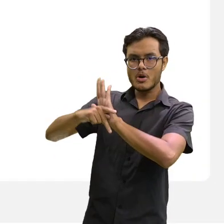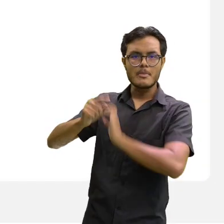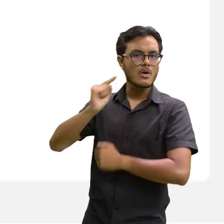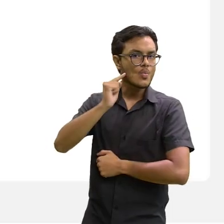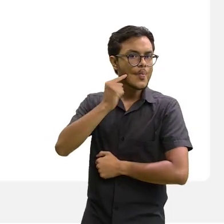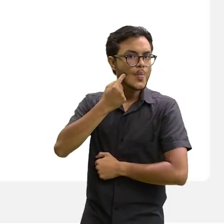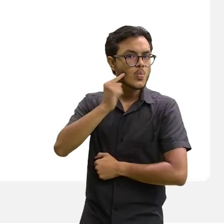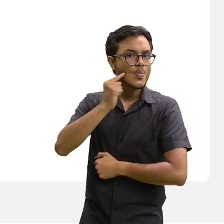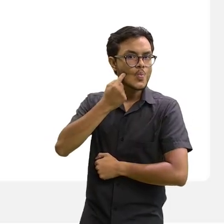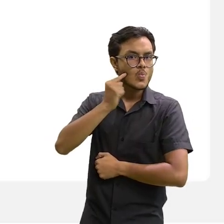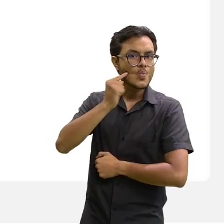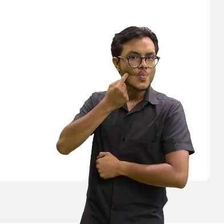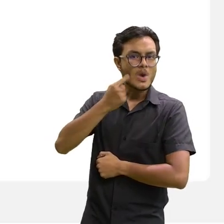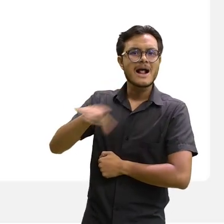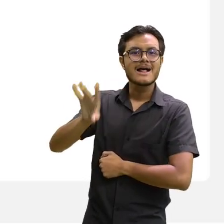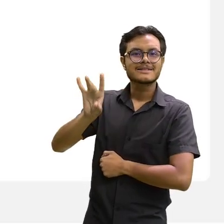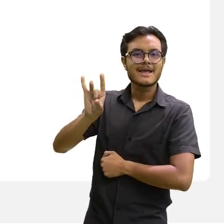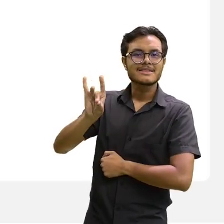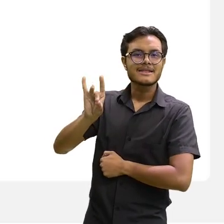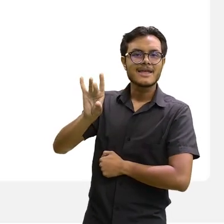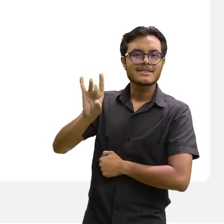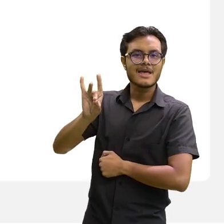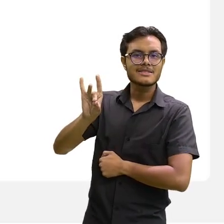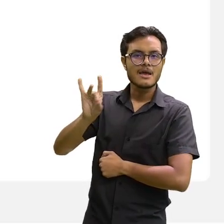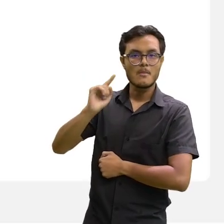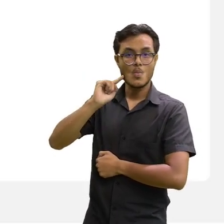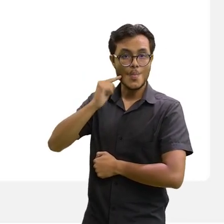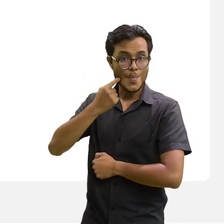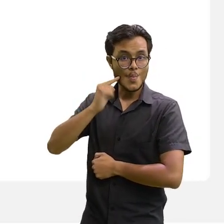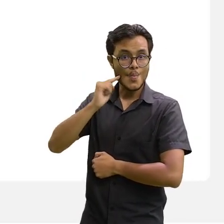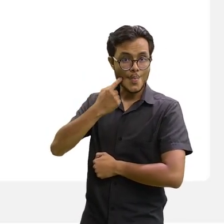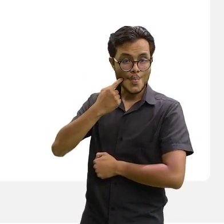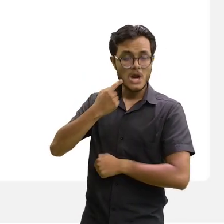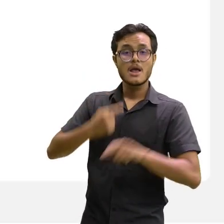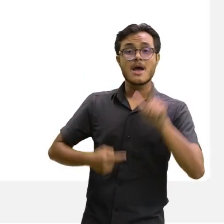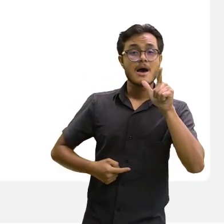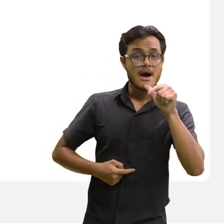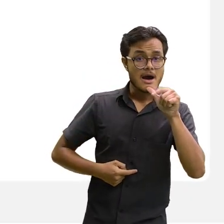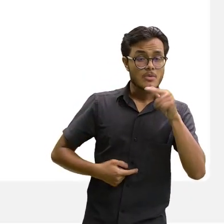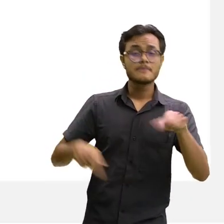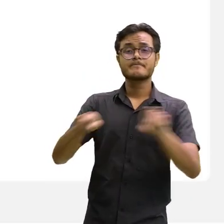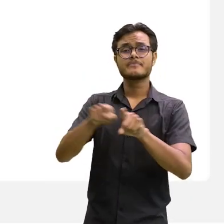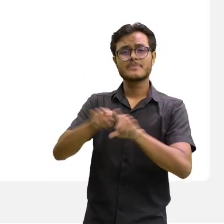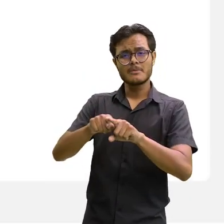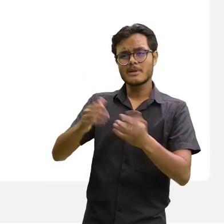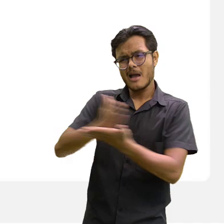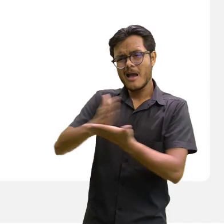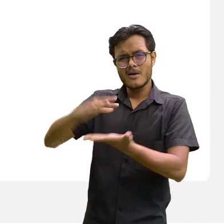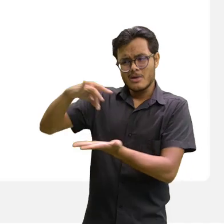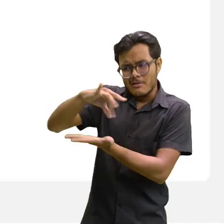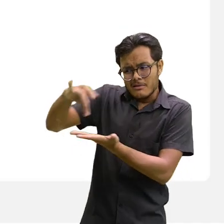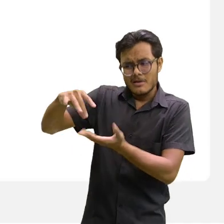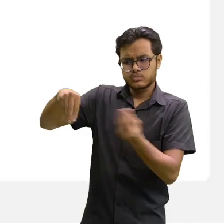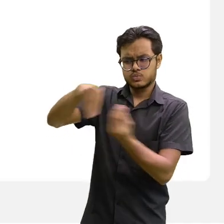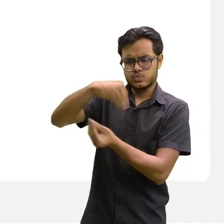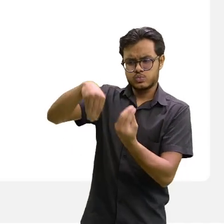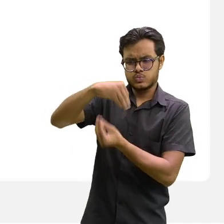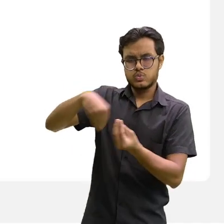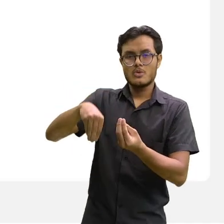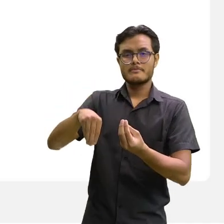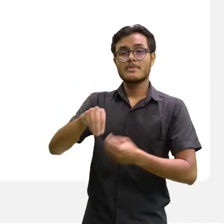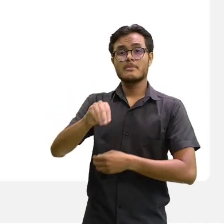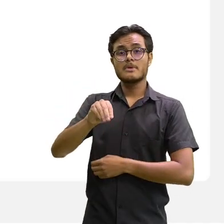saliva, tá? Que é uma composição de água, sais minerais e uma enzima chamada